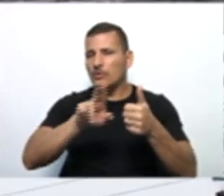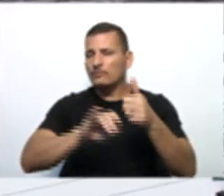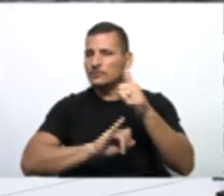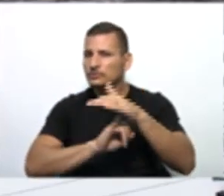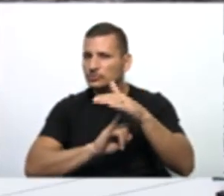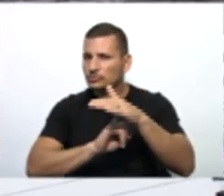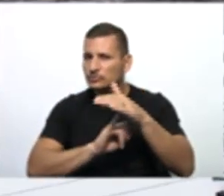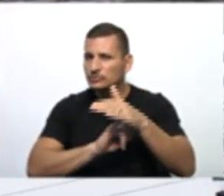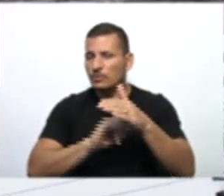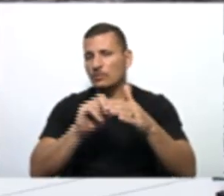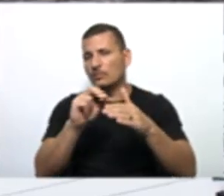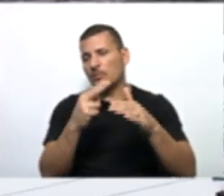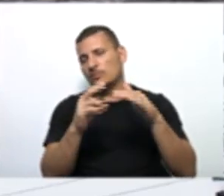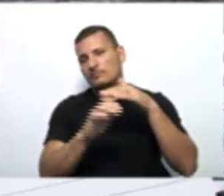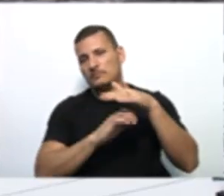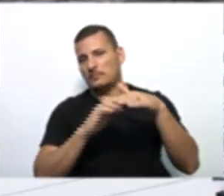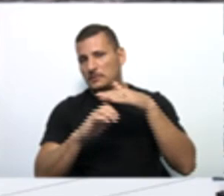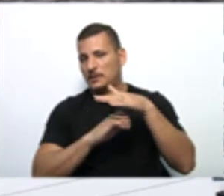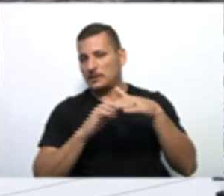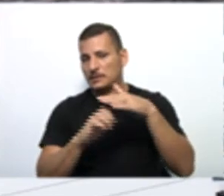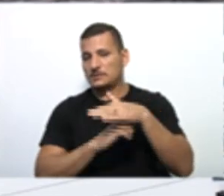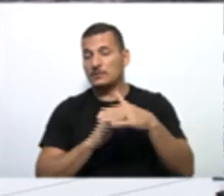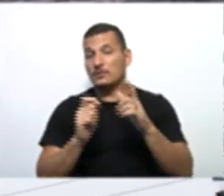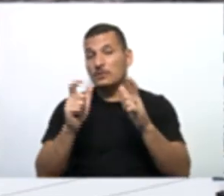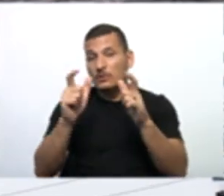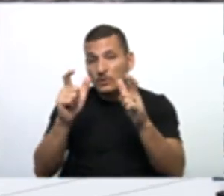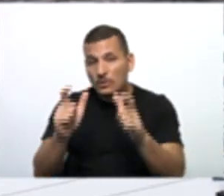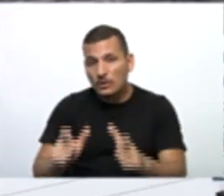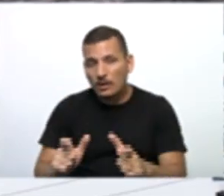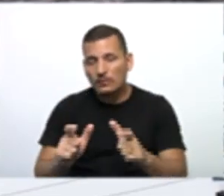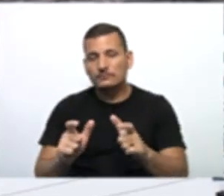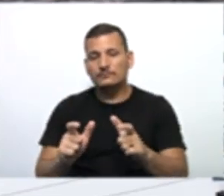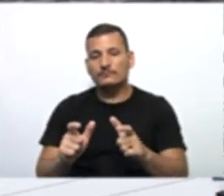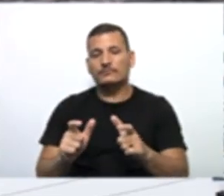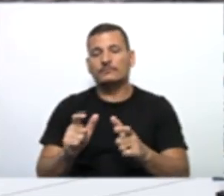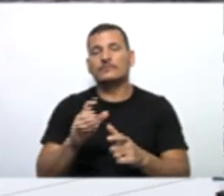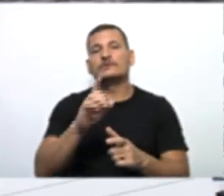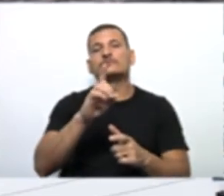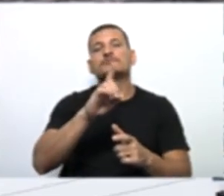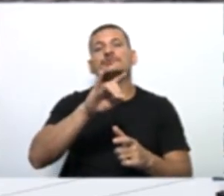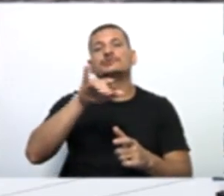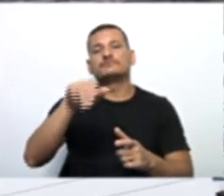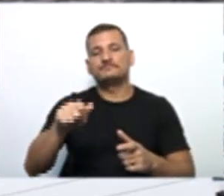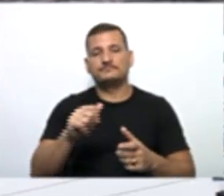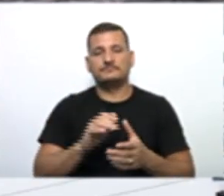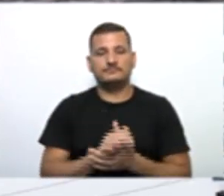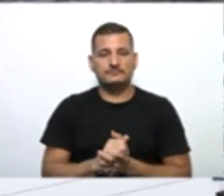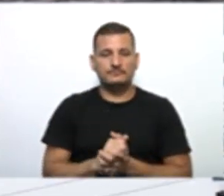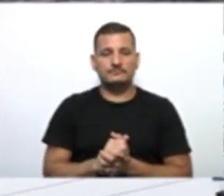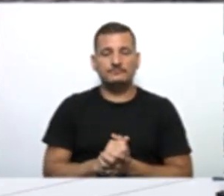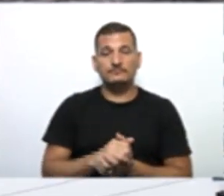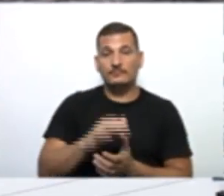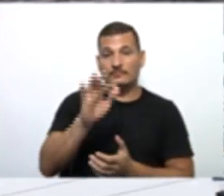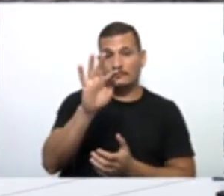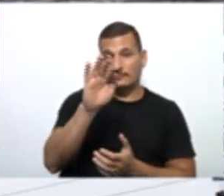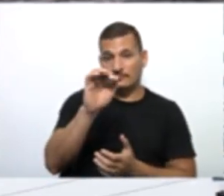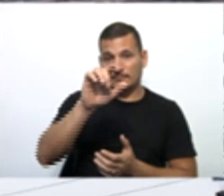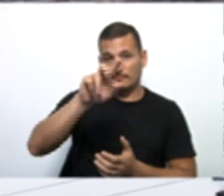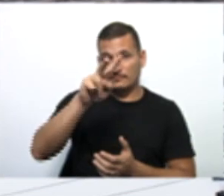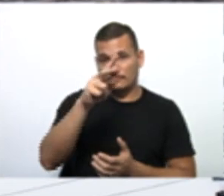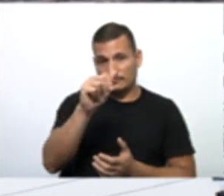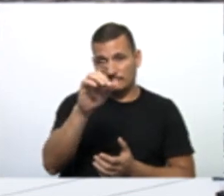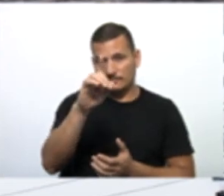ou empresa que executou o projeto, local onde foi escrito e a data. A folha de rosto inclui